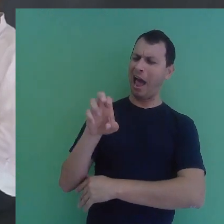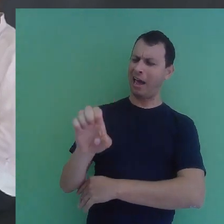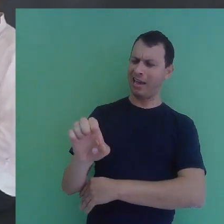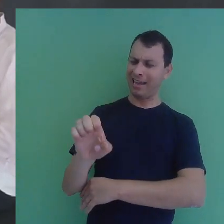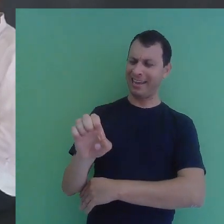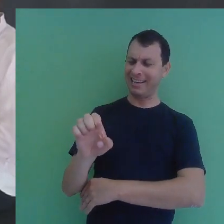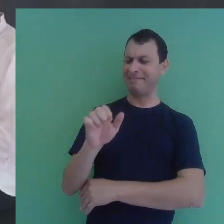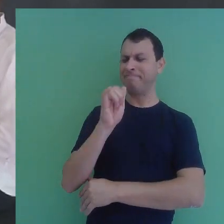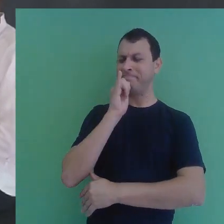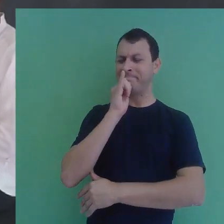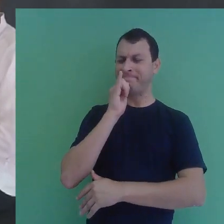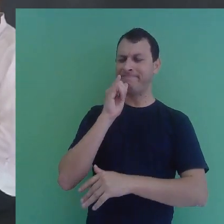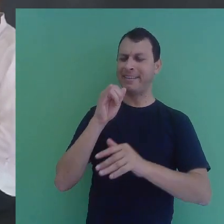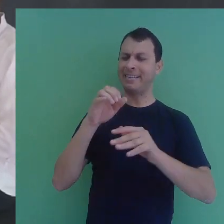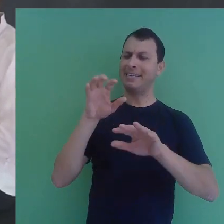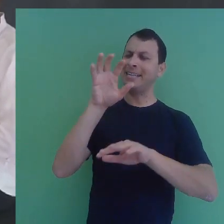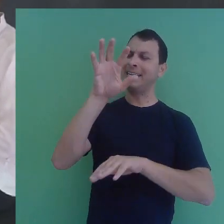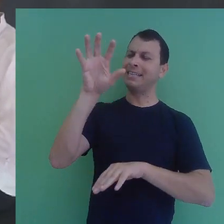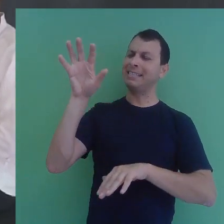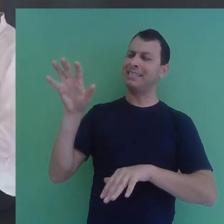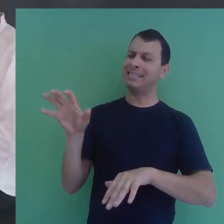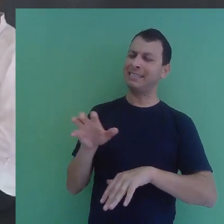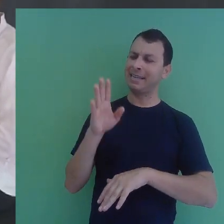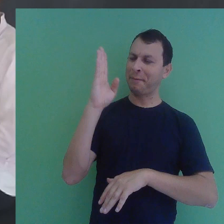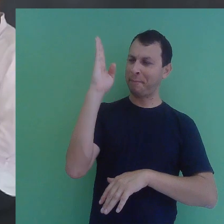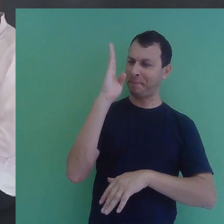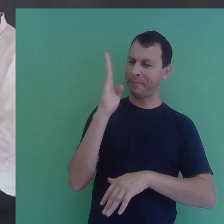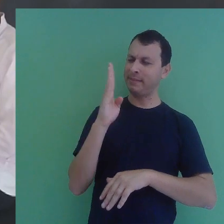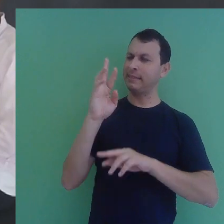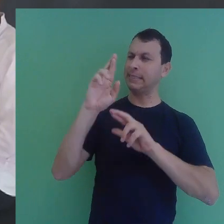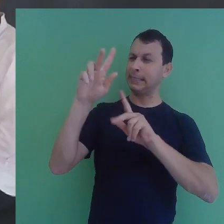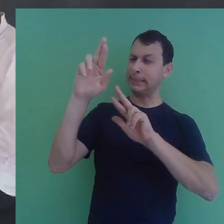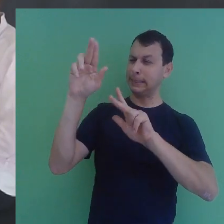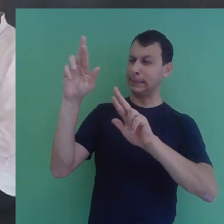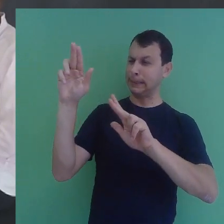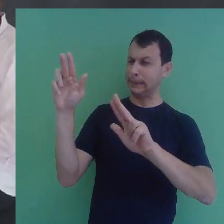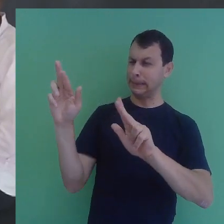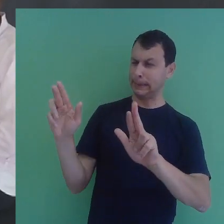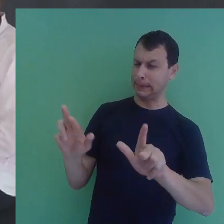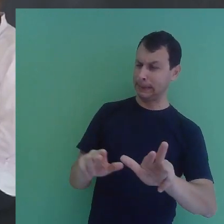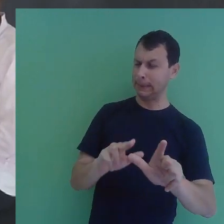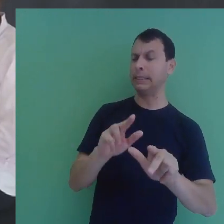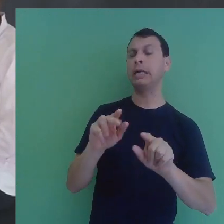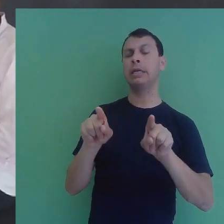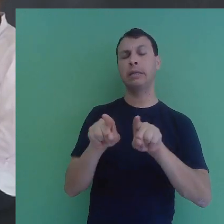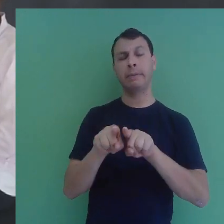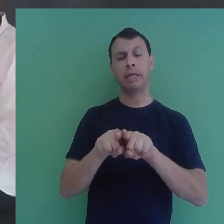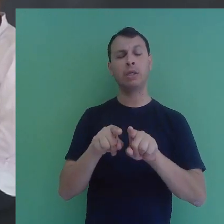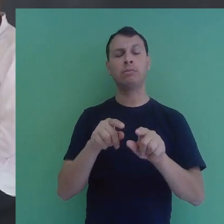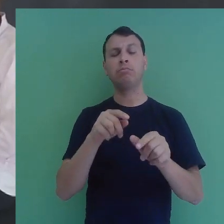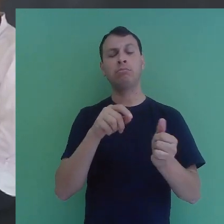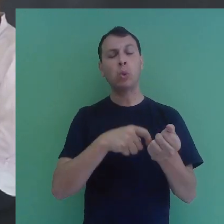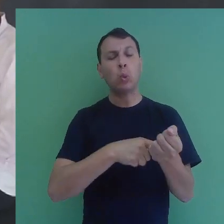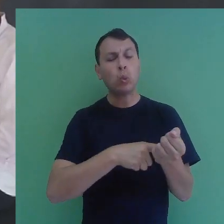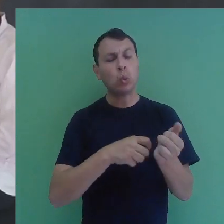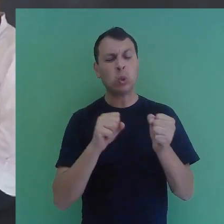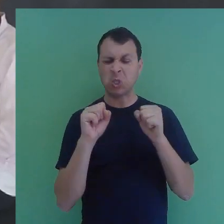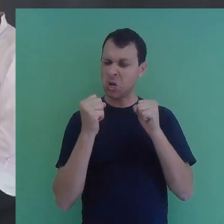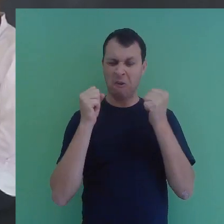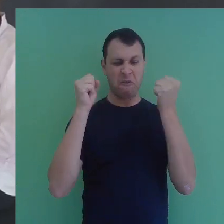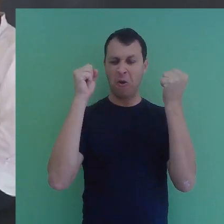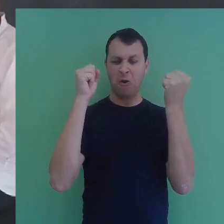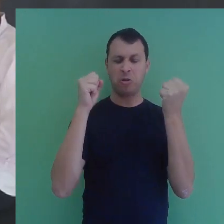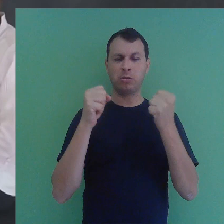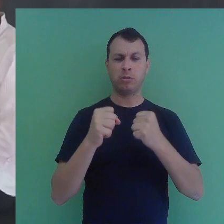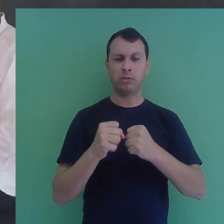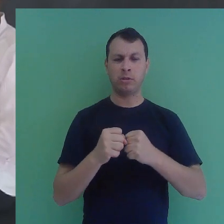as emoções, assim, a forma... Se a pessoa tá nervosa, se o surdo tá nervoso, você tem que passar também que ele tá nervoso na